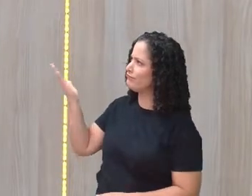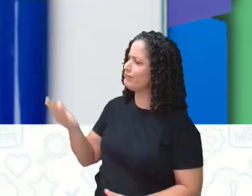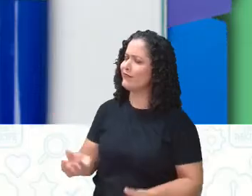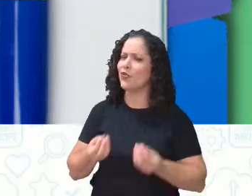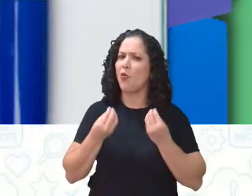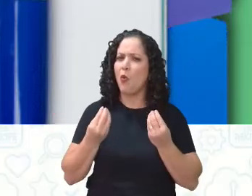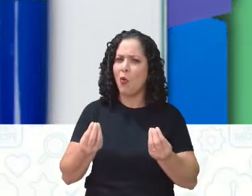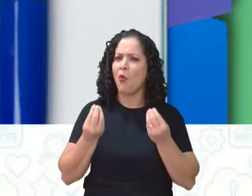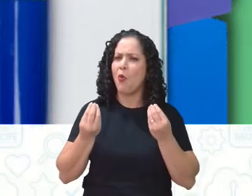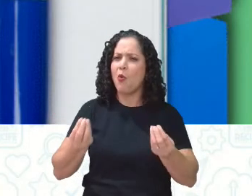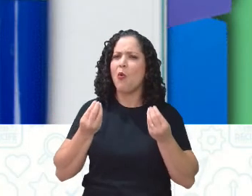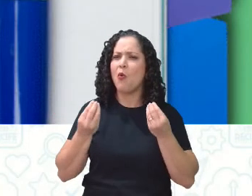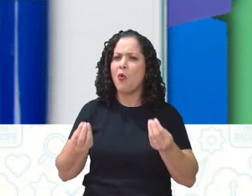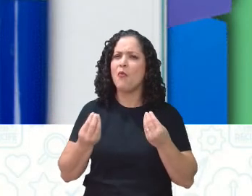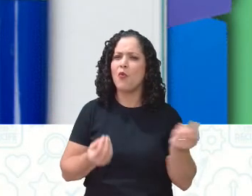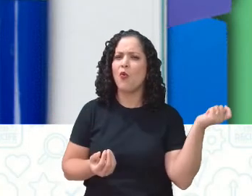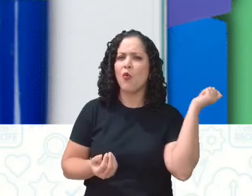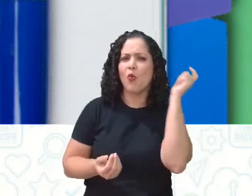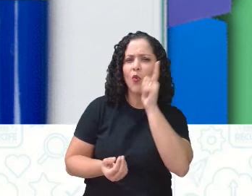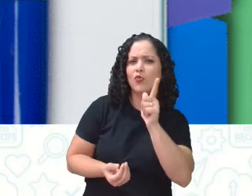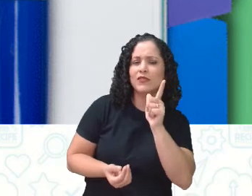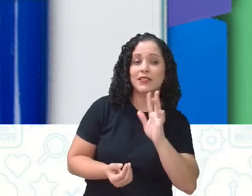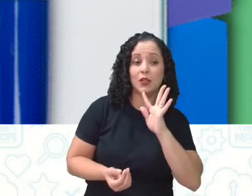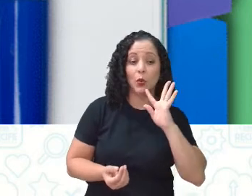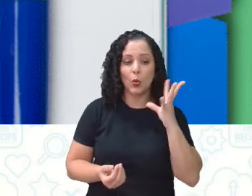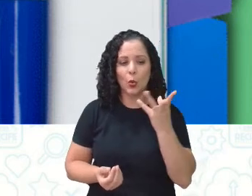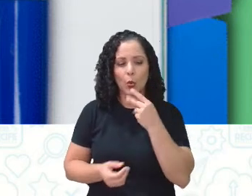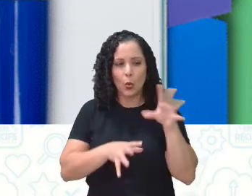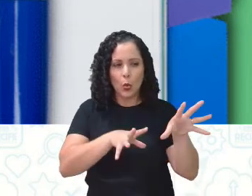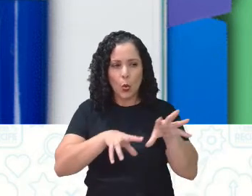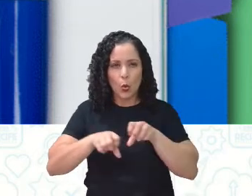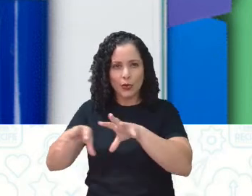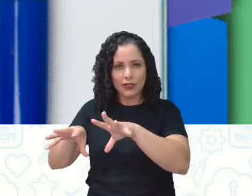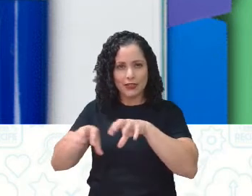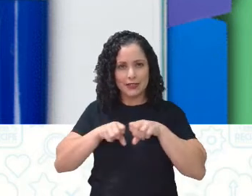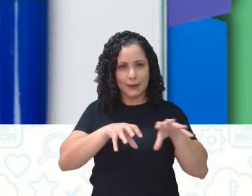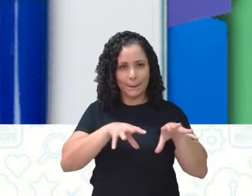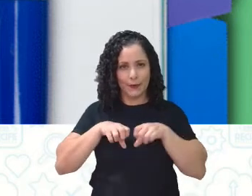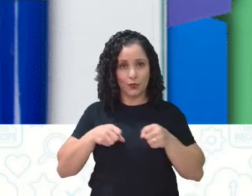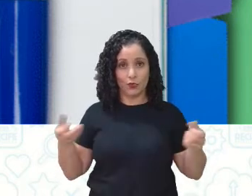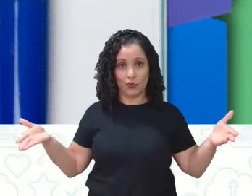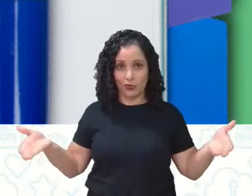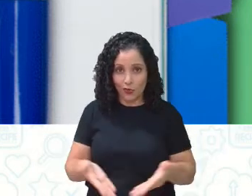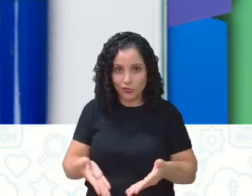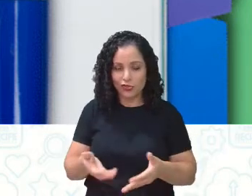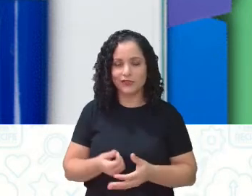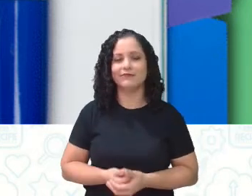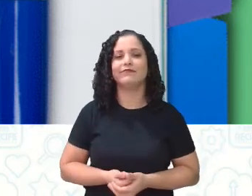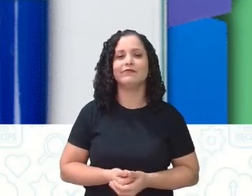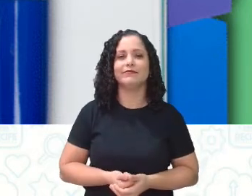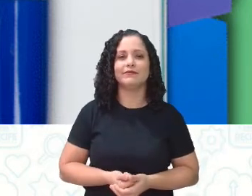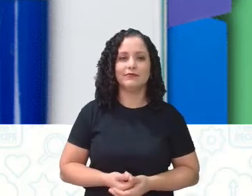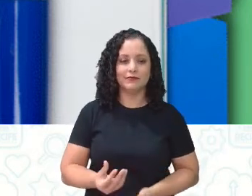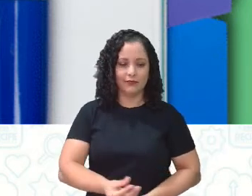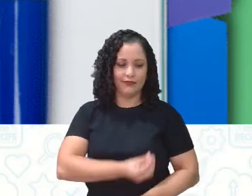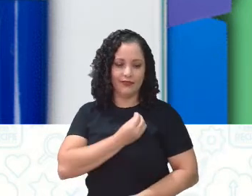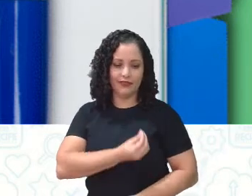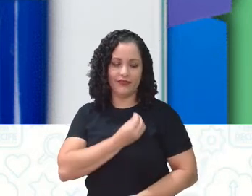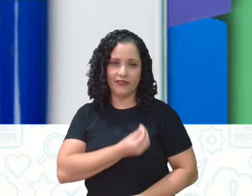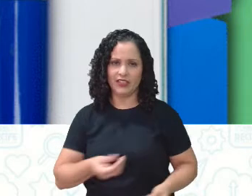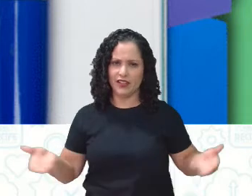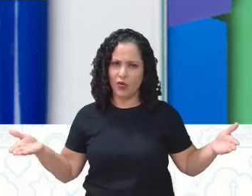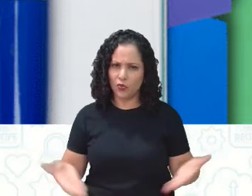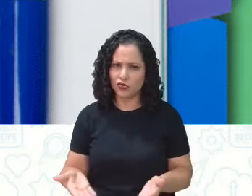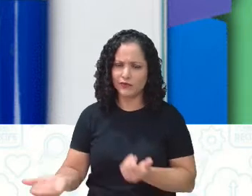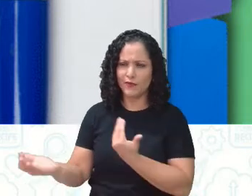forma adquirimos conhecimento e informação nos dias de hoje? Né? Compare a nossa realidade com a da